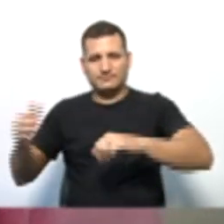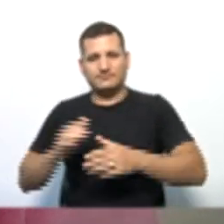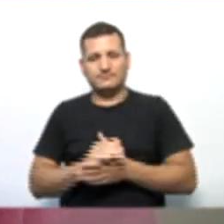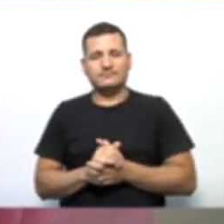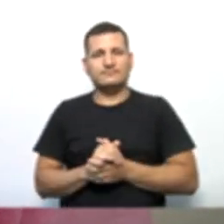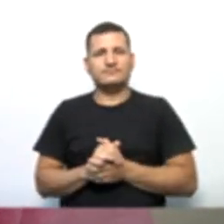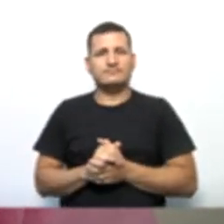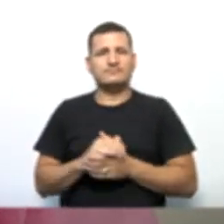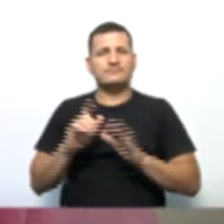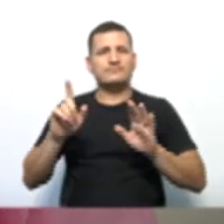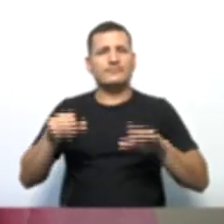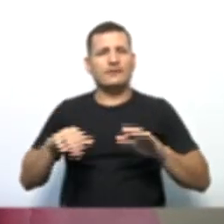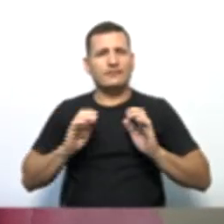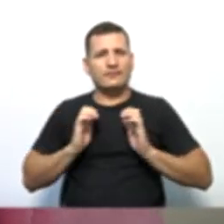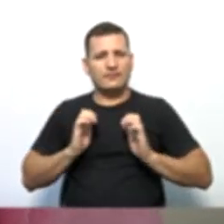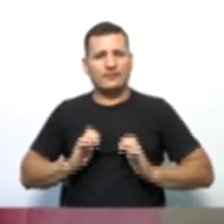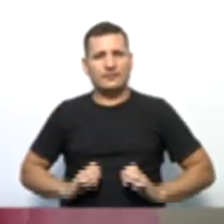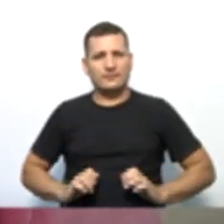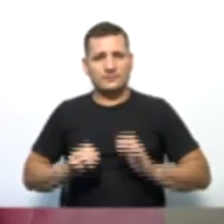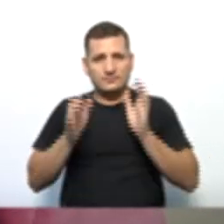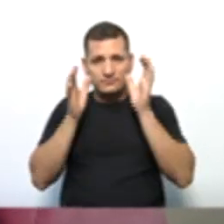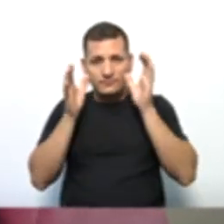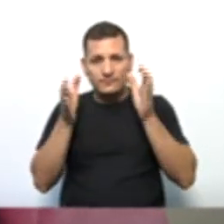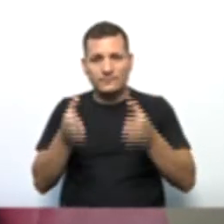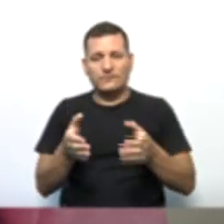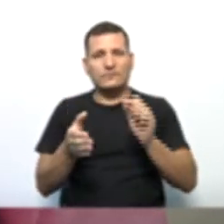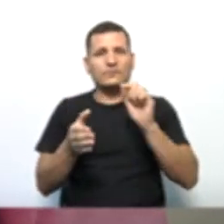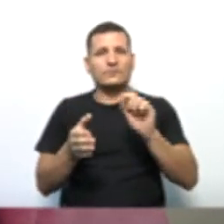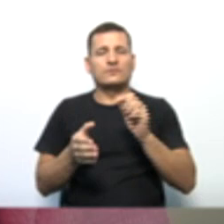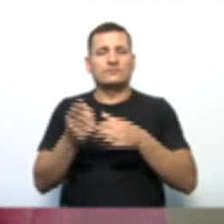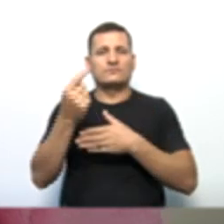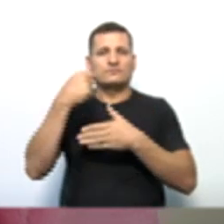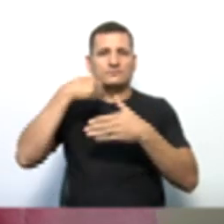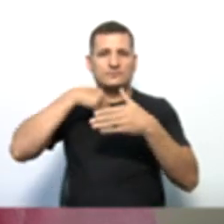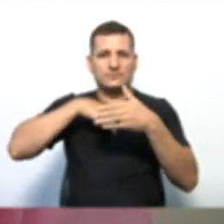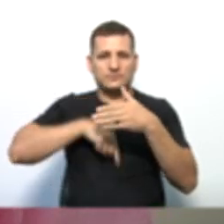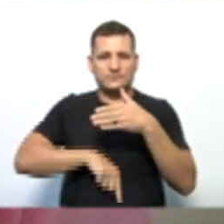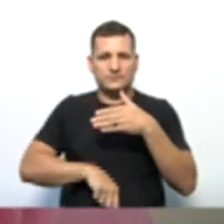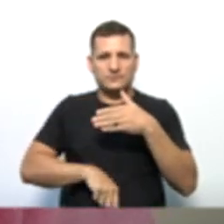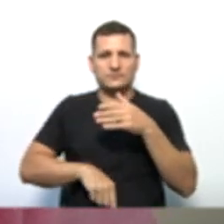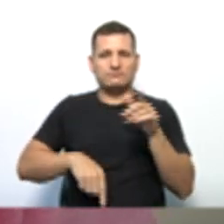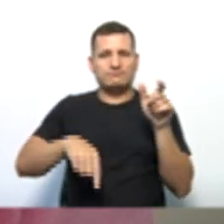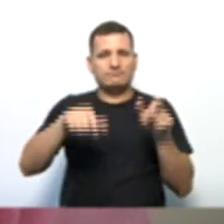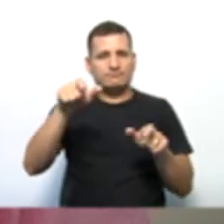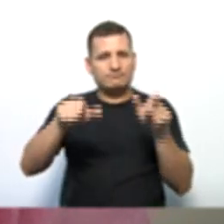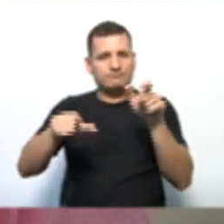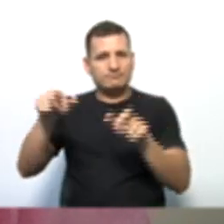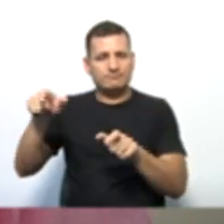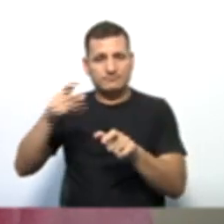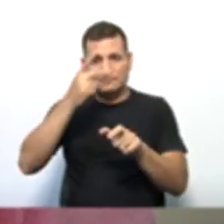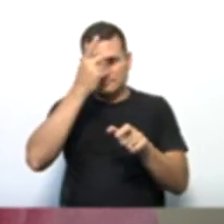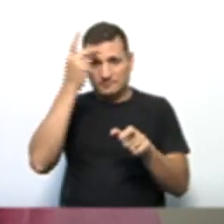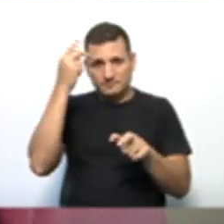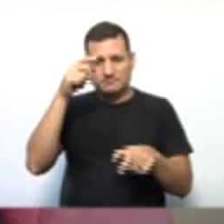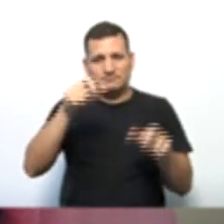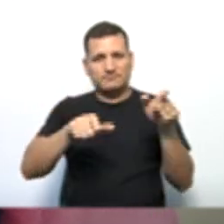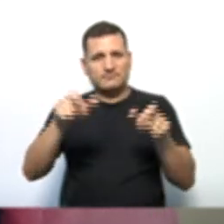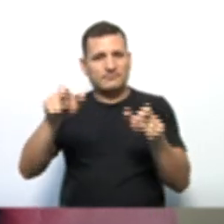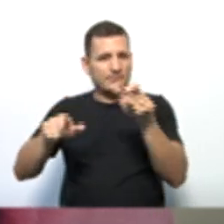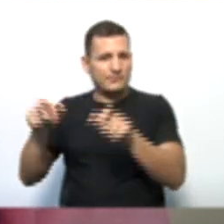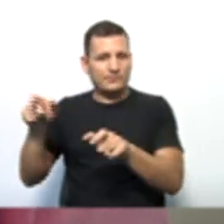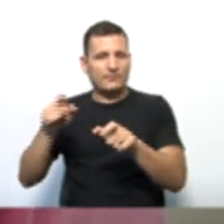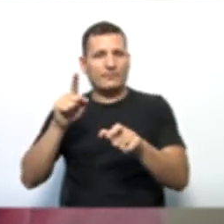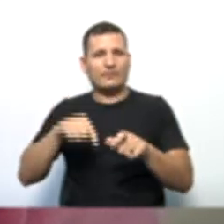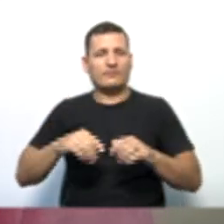uma ética centrada na subjetividade, centrada no indivíduo, na pessoa, né? É